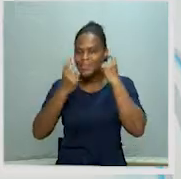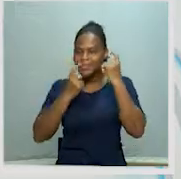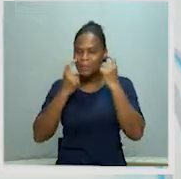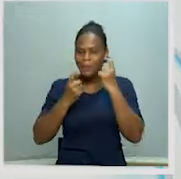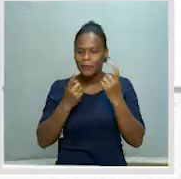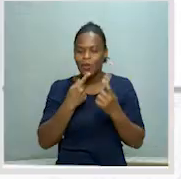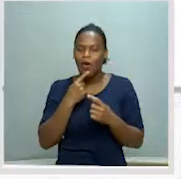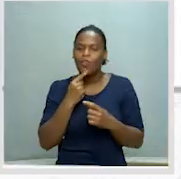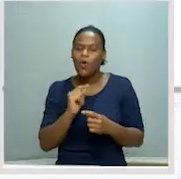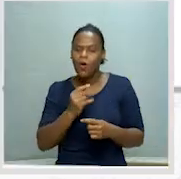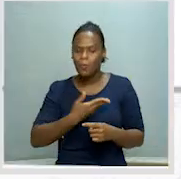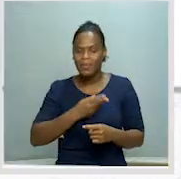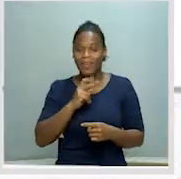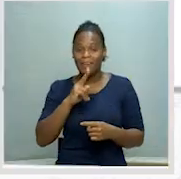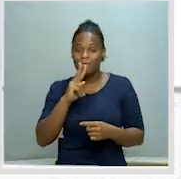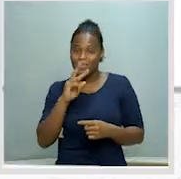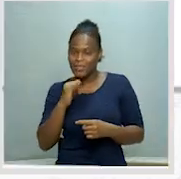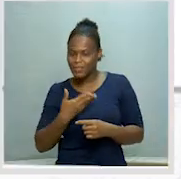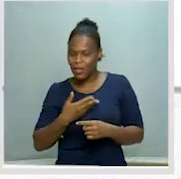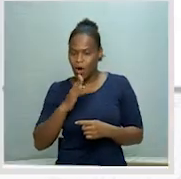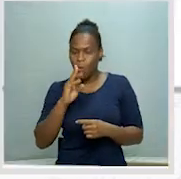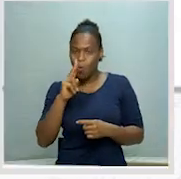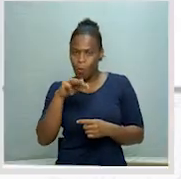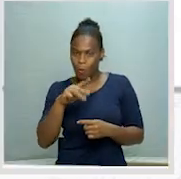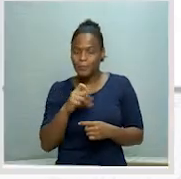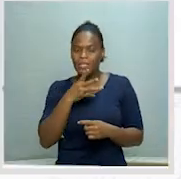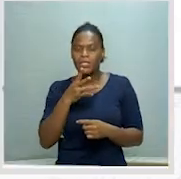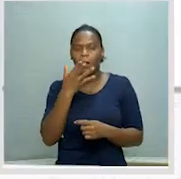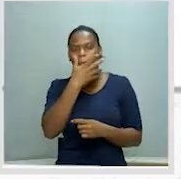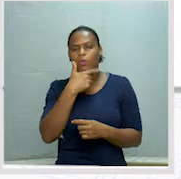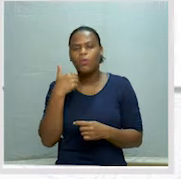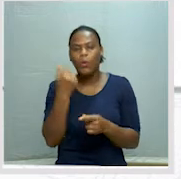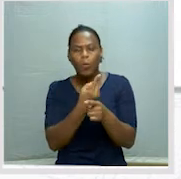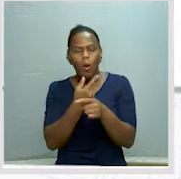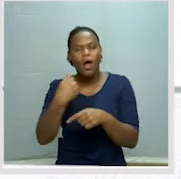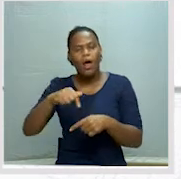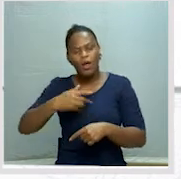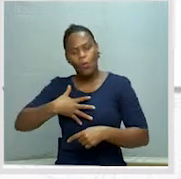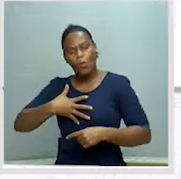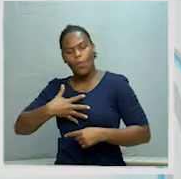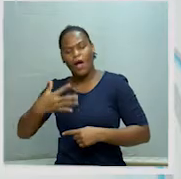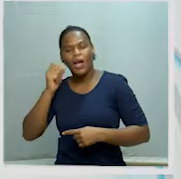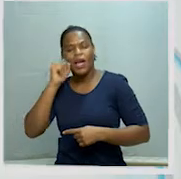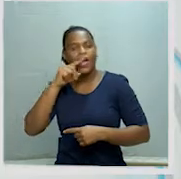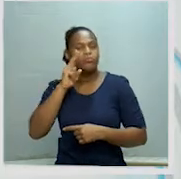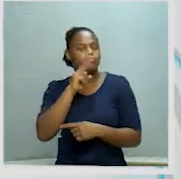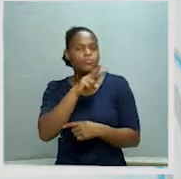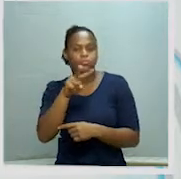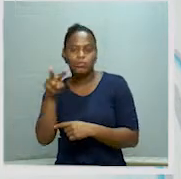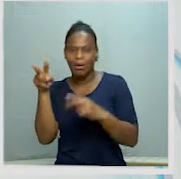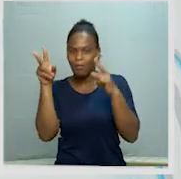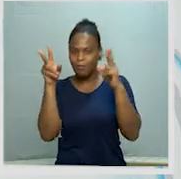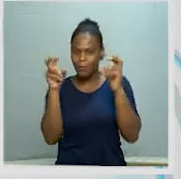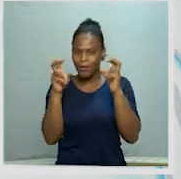Hume. A beleza das coisas existe no espírito de quem as contempla. No decorrer da aula,